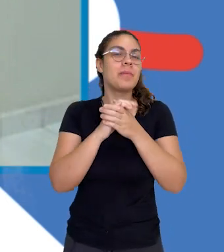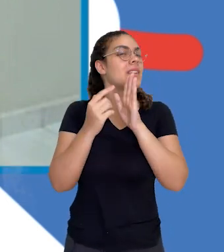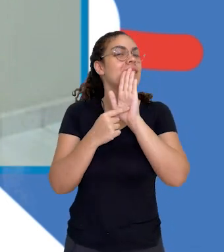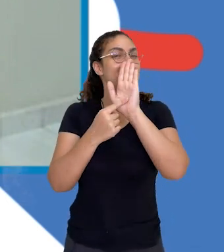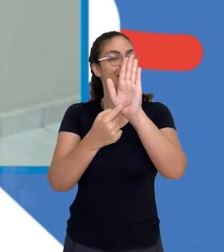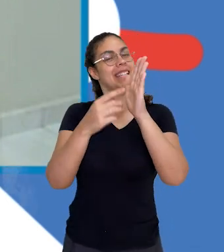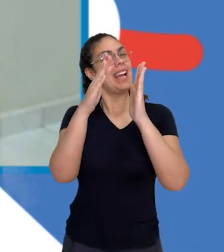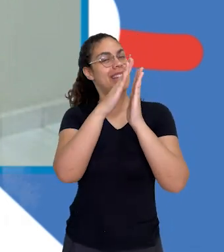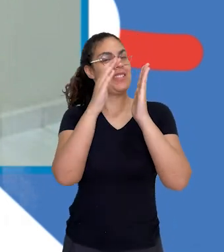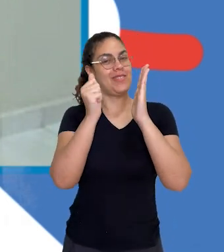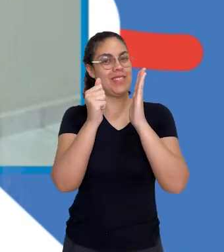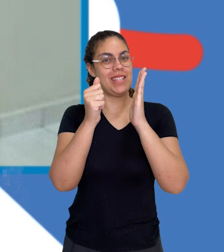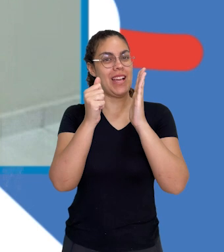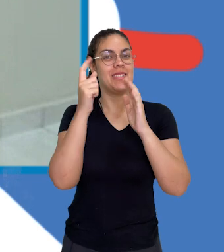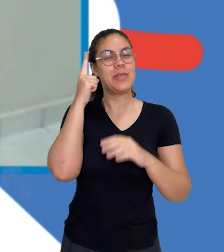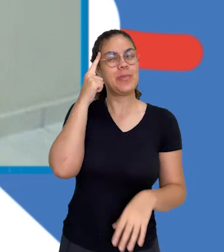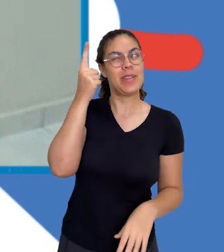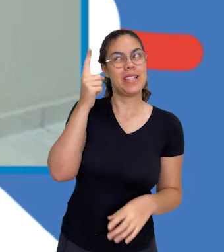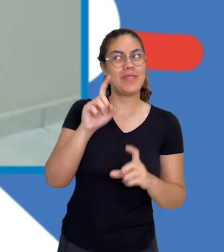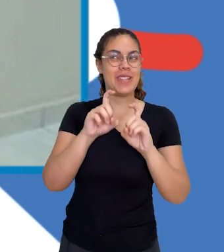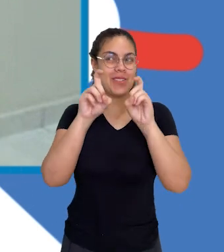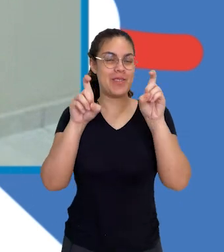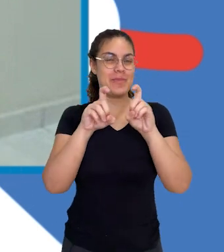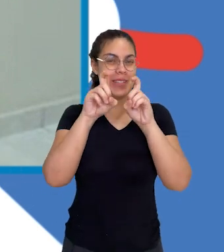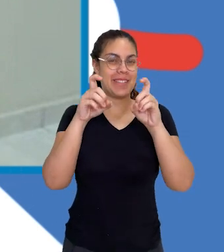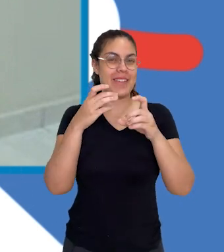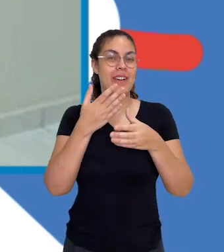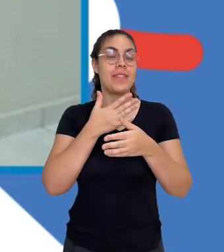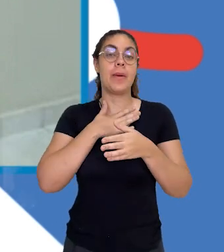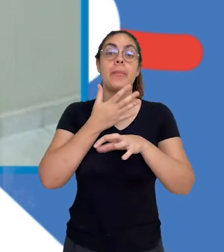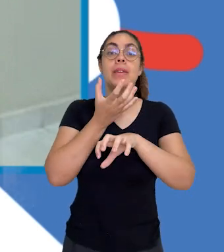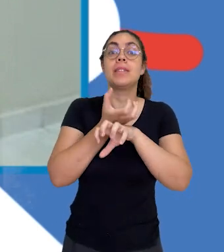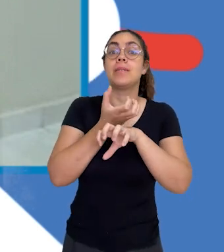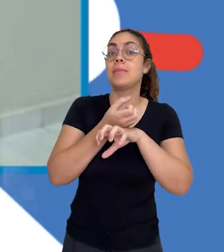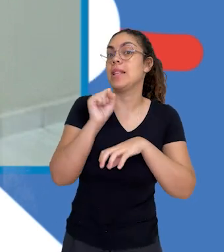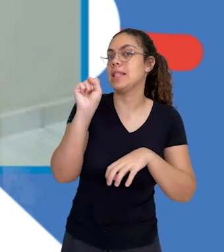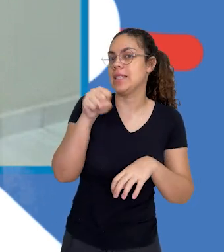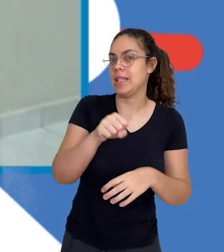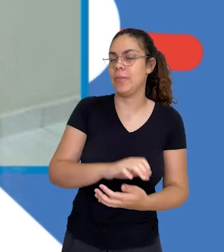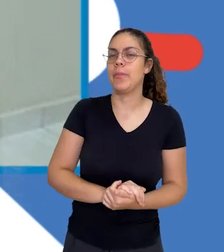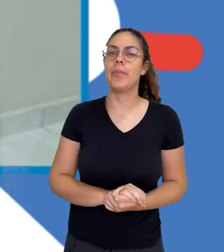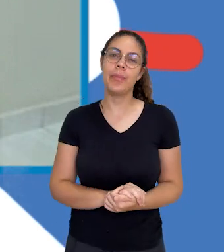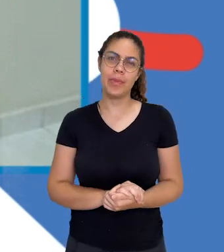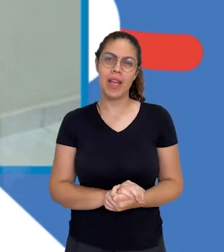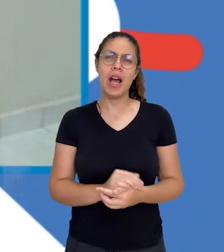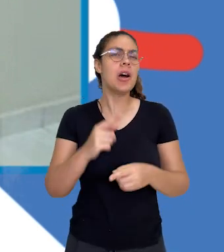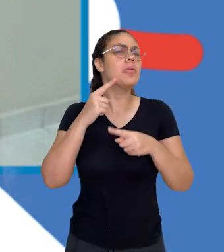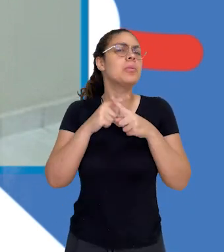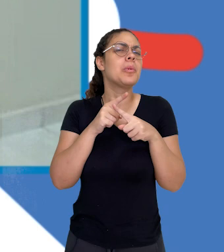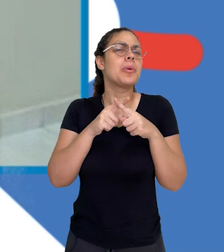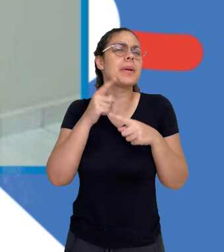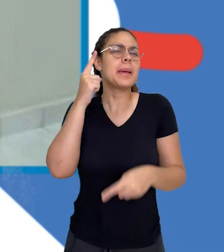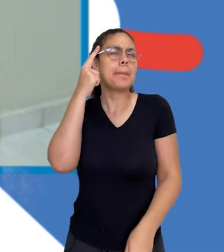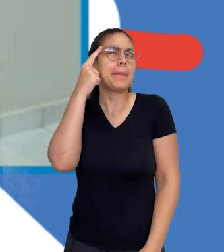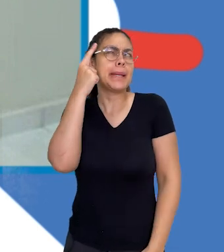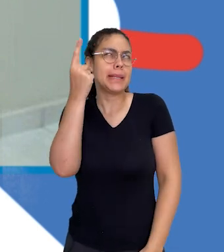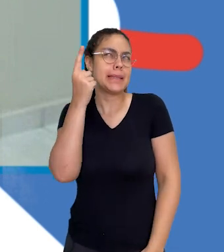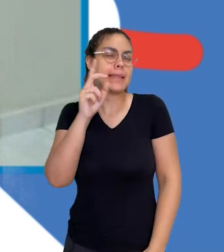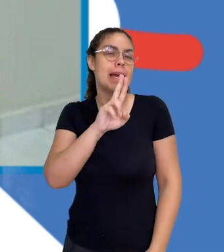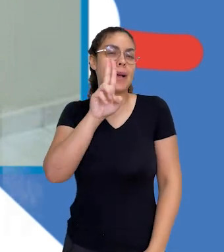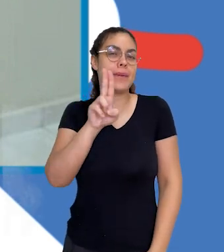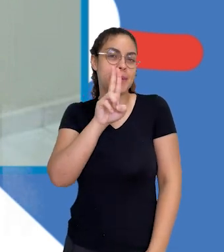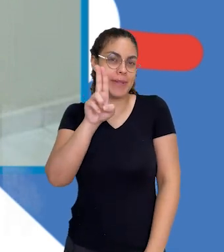aqui para apresentar para vocês essa atividade a pensamento computacional na minha disciplina sim Mas por que você deveria pensar